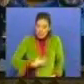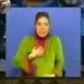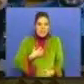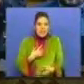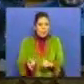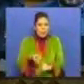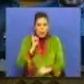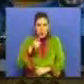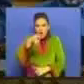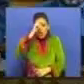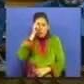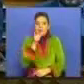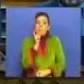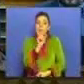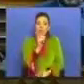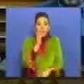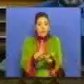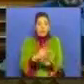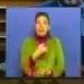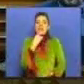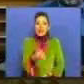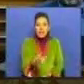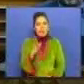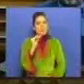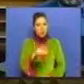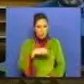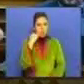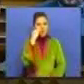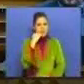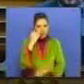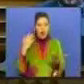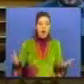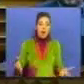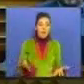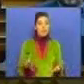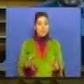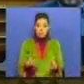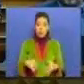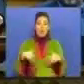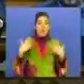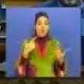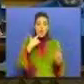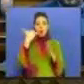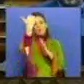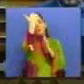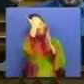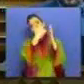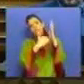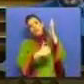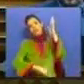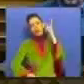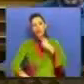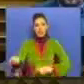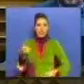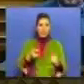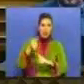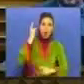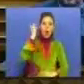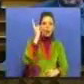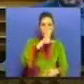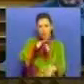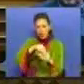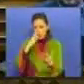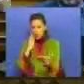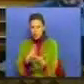não respeitar a palavra dada é muito grave. É longa a lista. Gestão autoritária nas